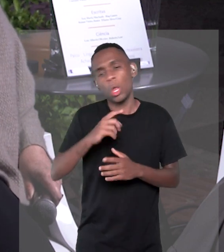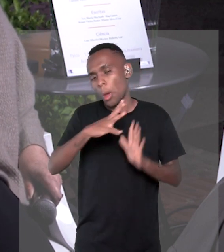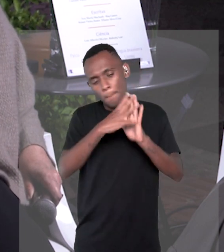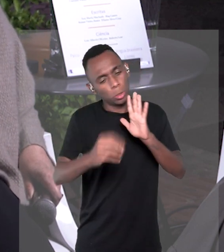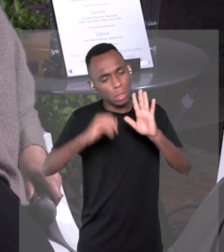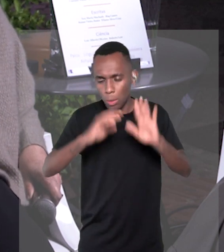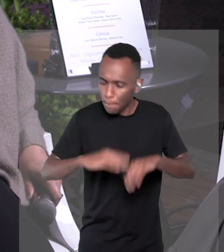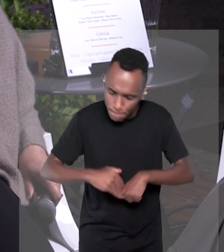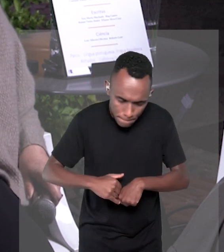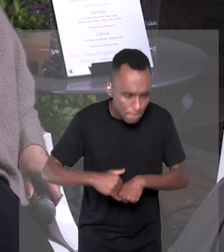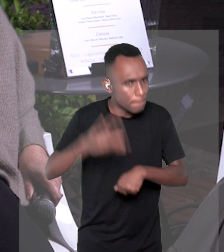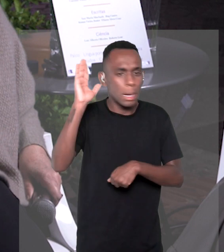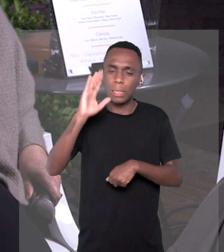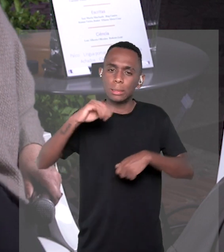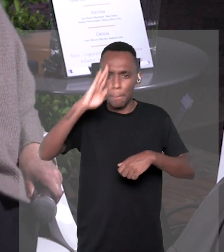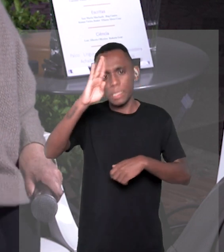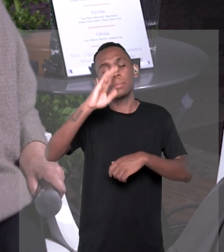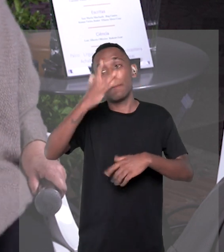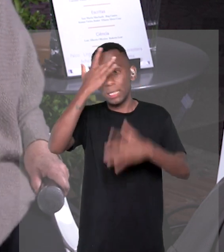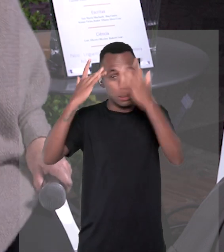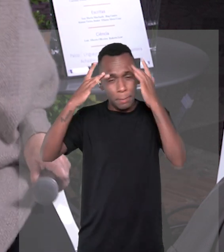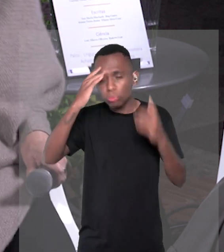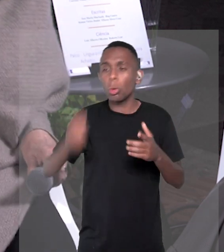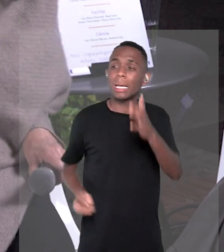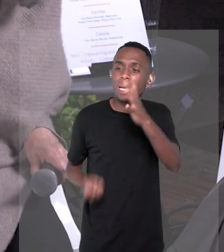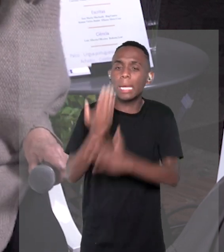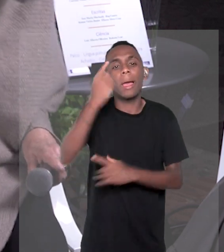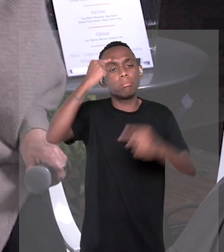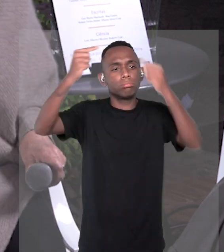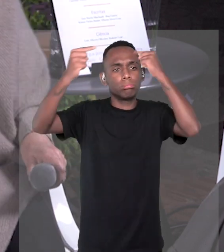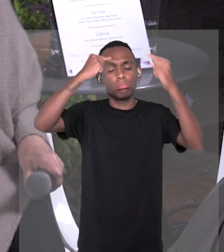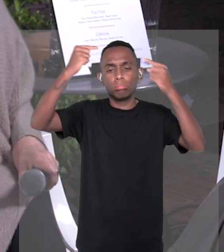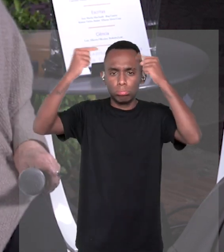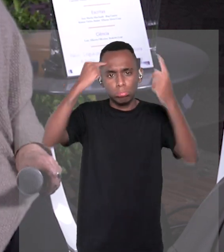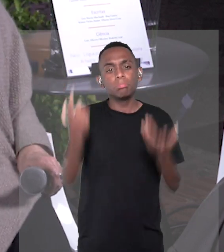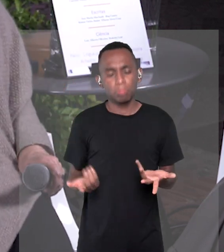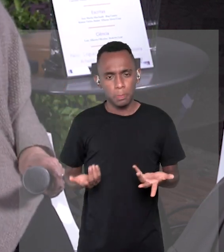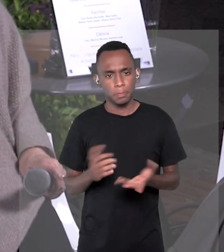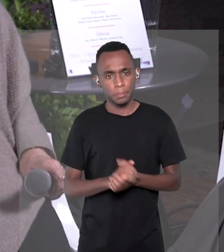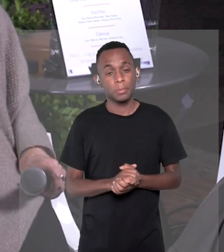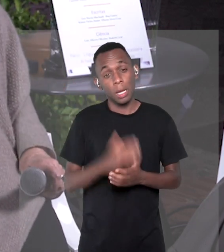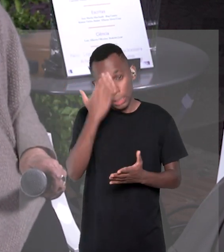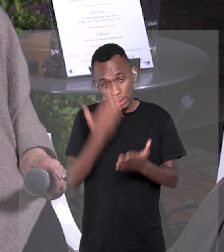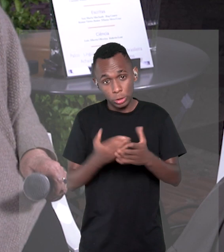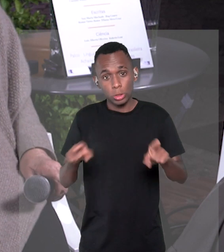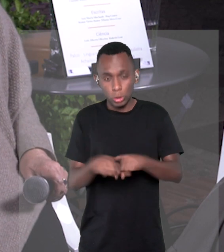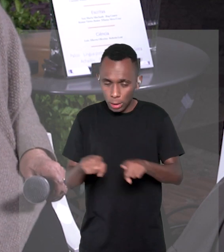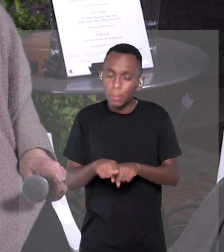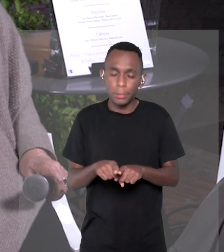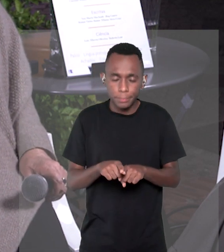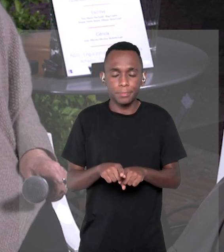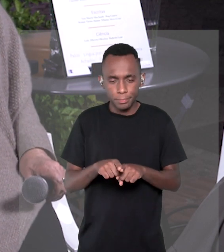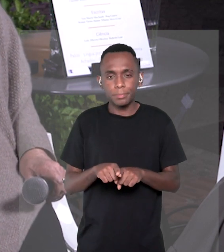deve ser fácil construir, principalmente manter. Acho que, a despeito disso, é a democracia que vale a pena. Nós não temos um modelo